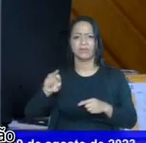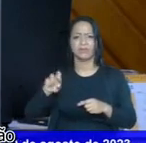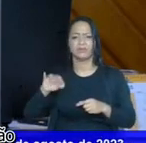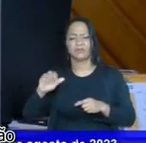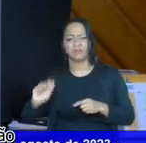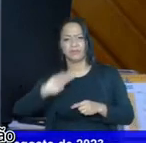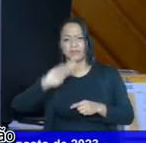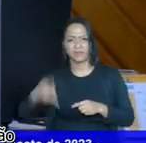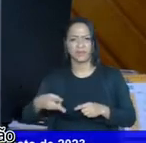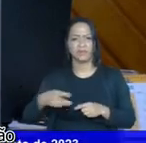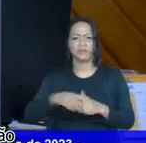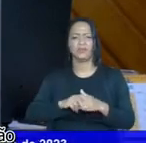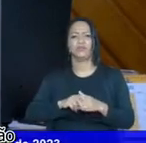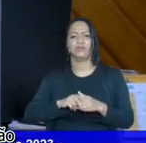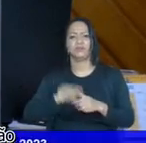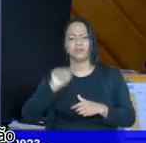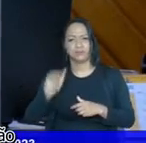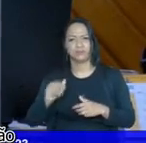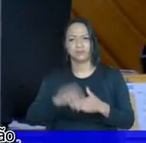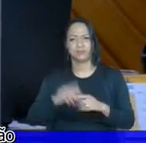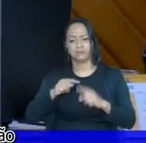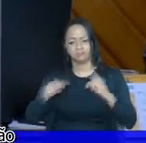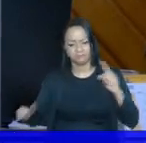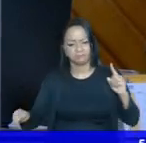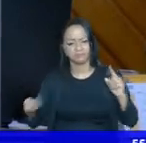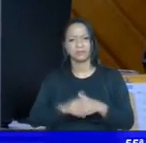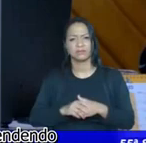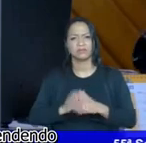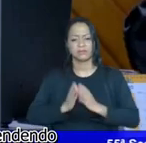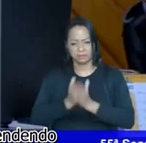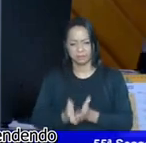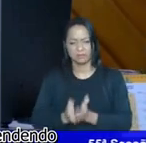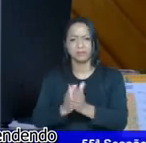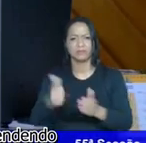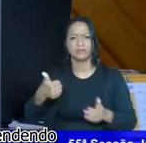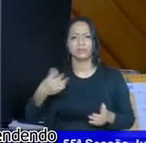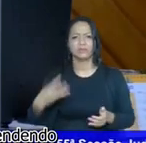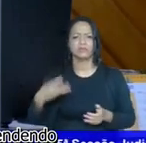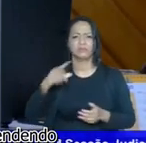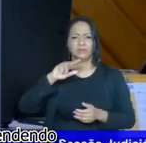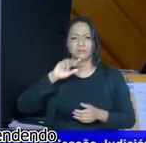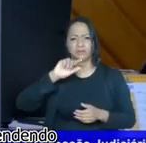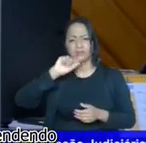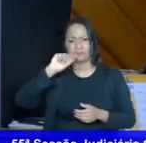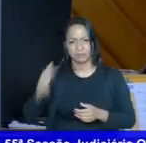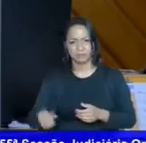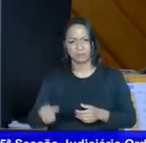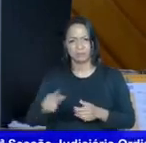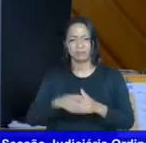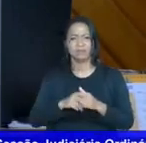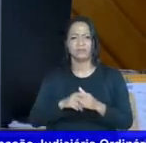de R$ 2.000, e divirjo em relação à embarcação no valor de R$ 13.000 e aos gastos de